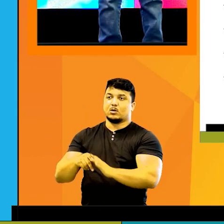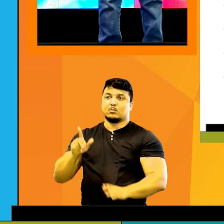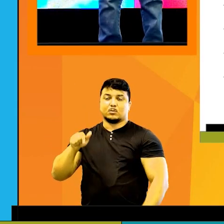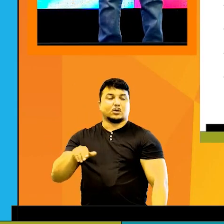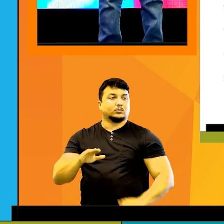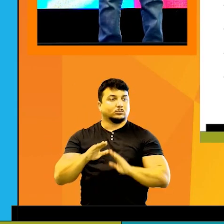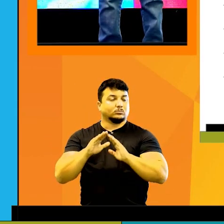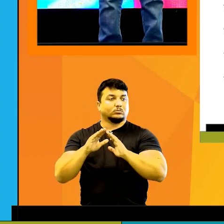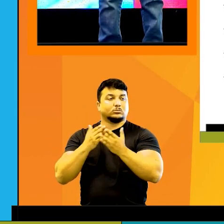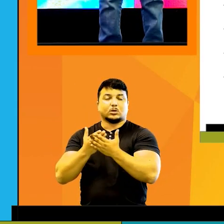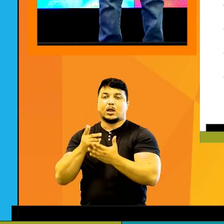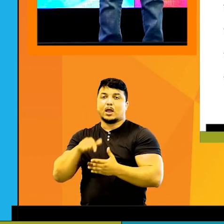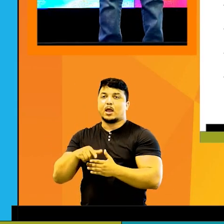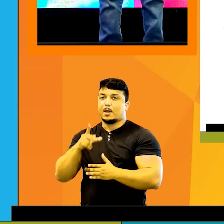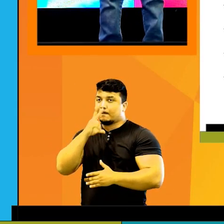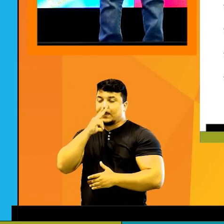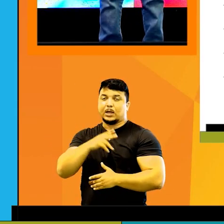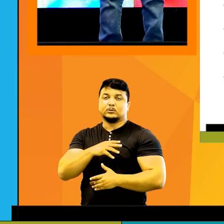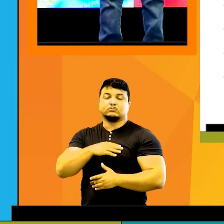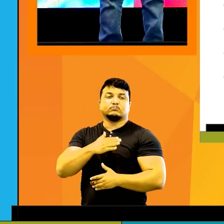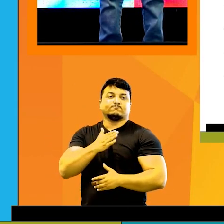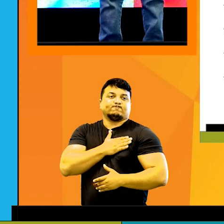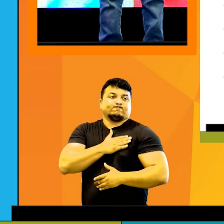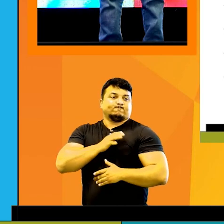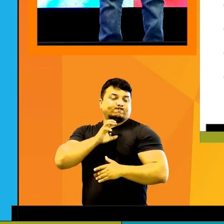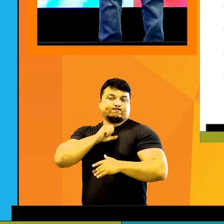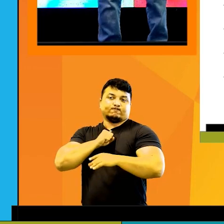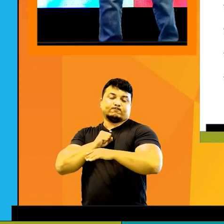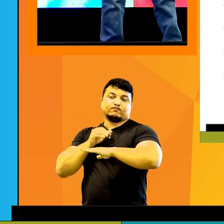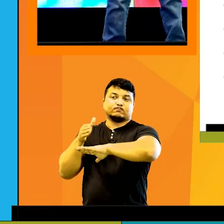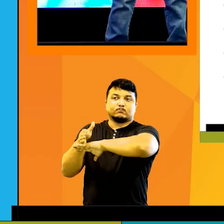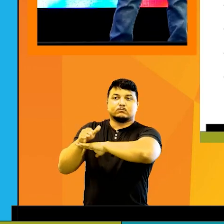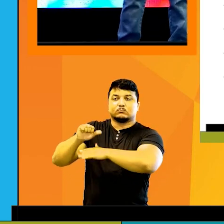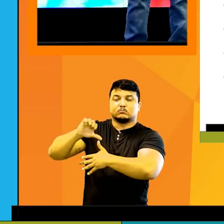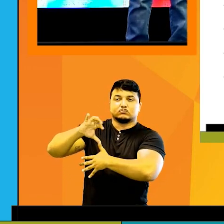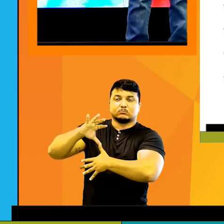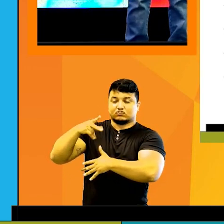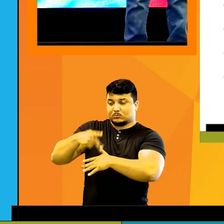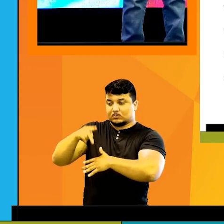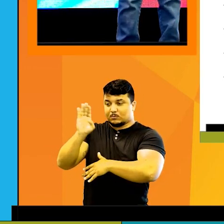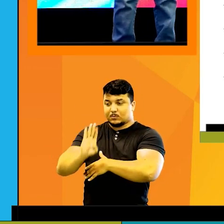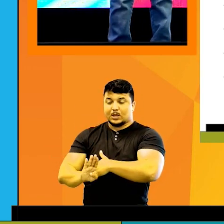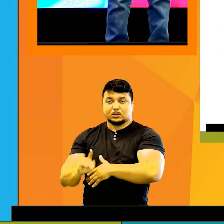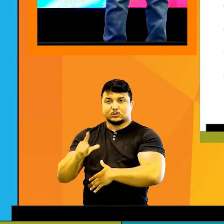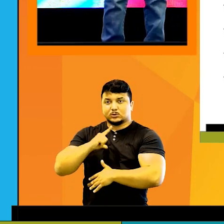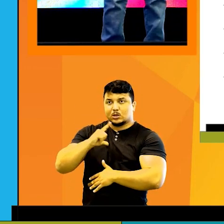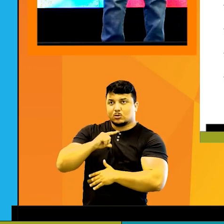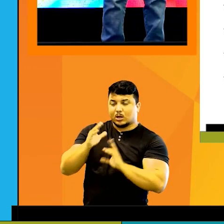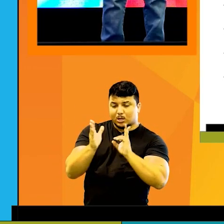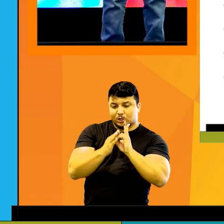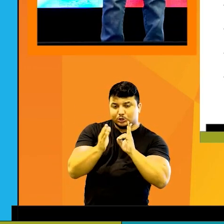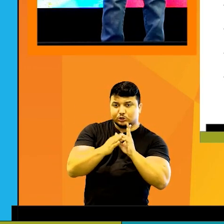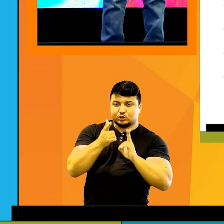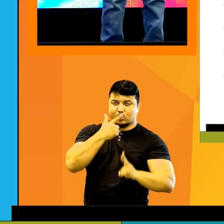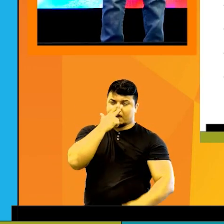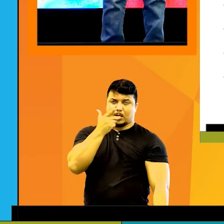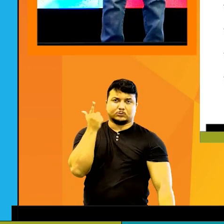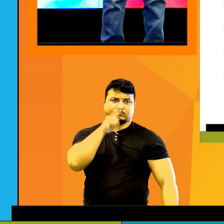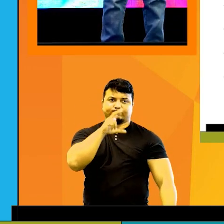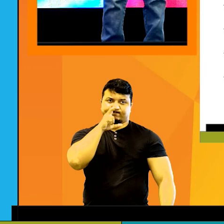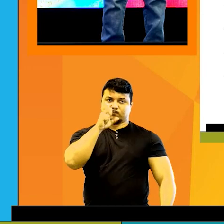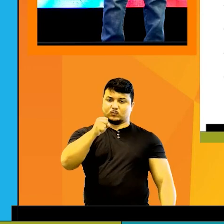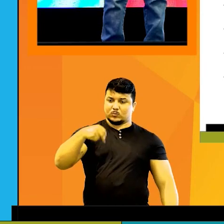romântica, patriotismo, nacionalismo. E aí entra o índio, escolhido para ser o herói